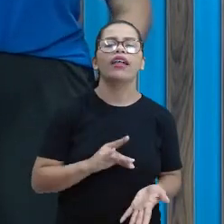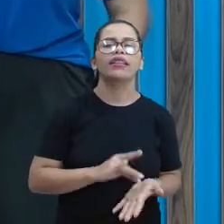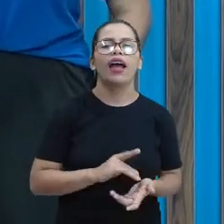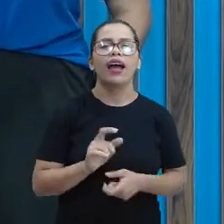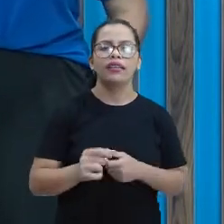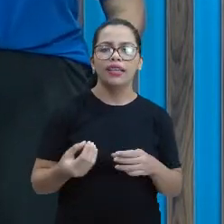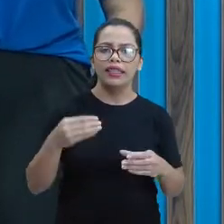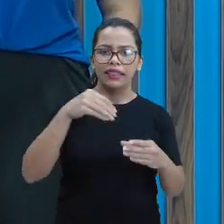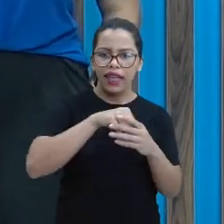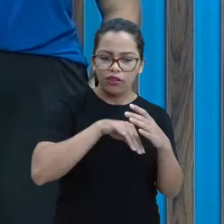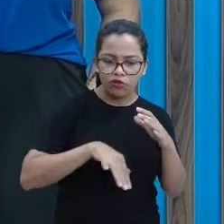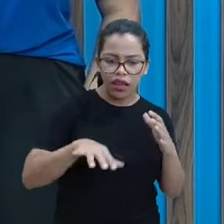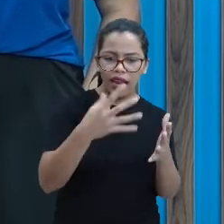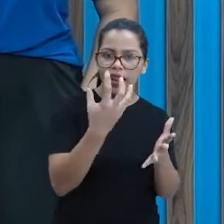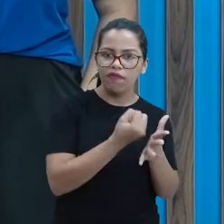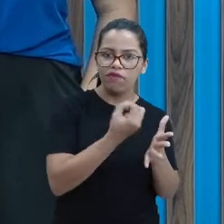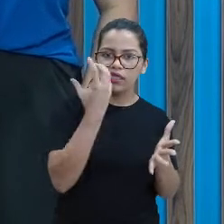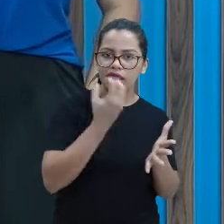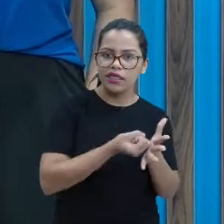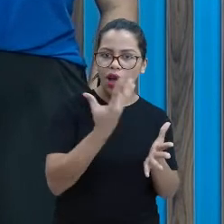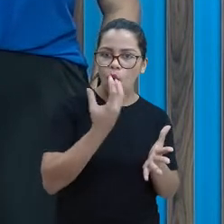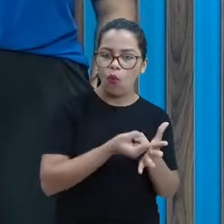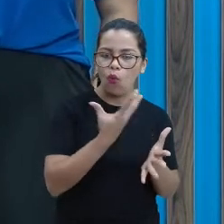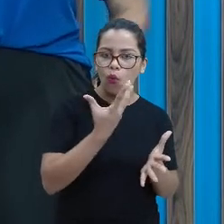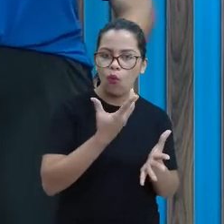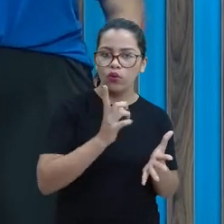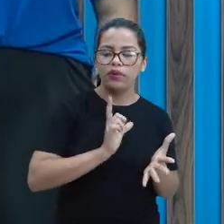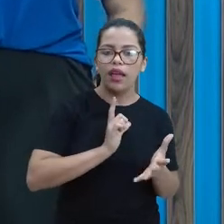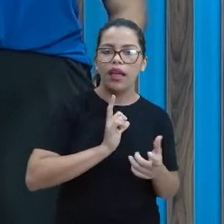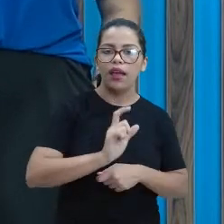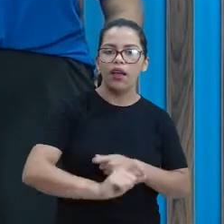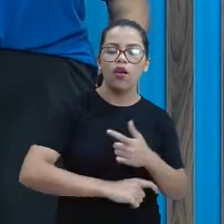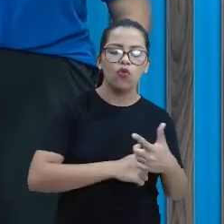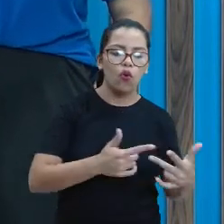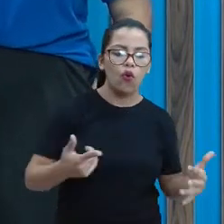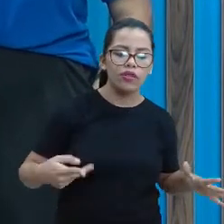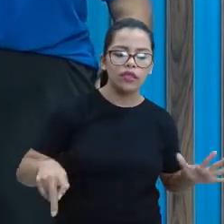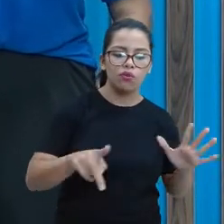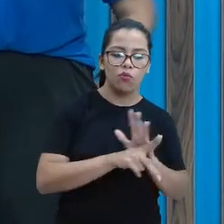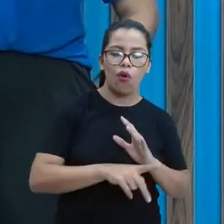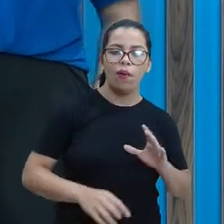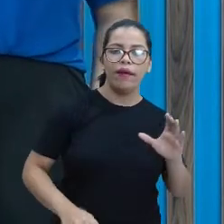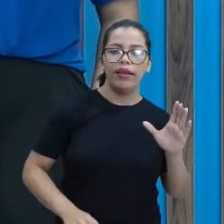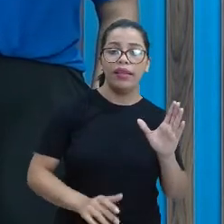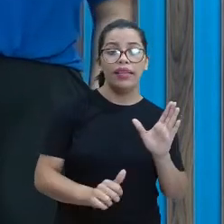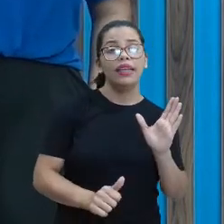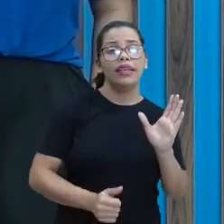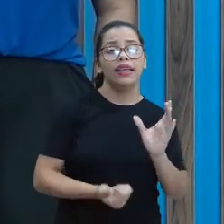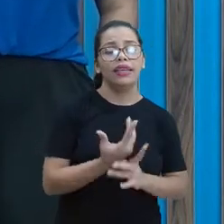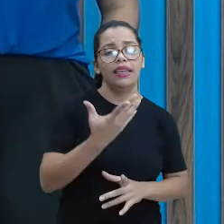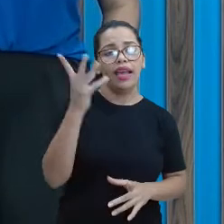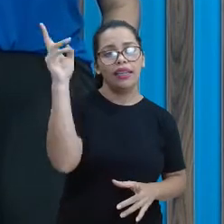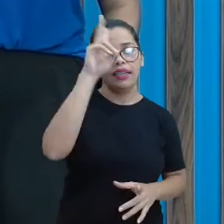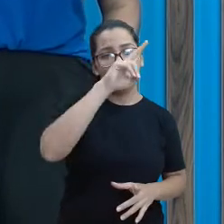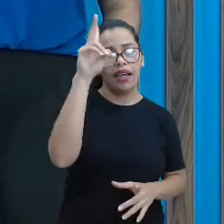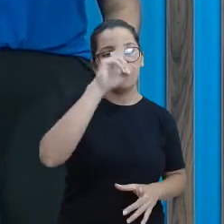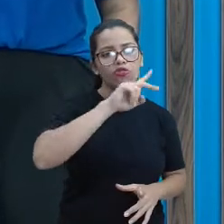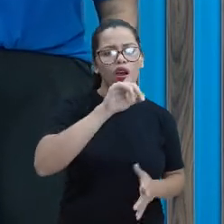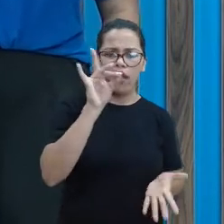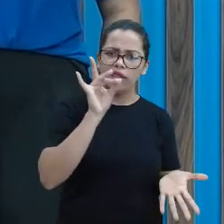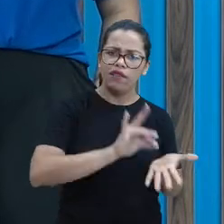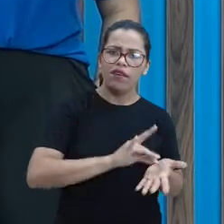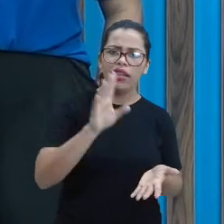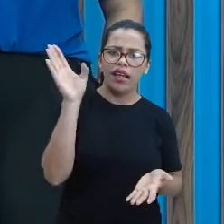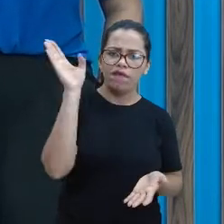as verdades constituídas, que são constituídas no discurso ficcional, elas são realmente falsas?